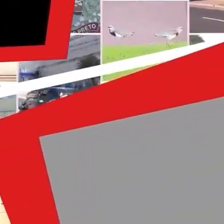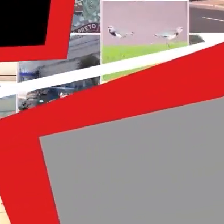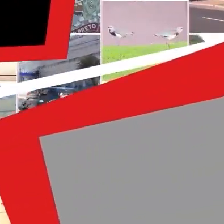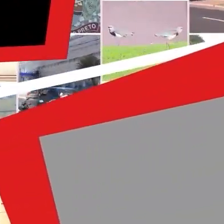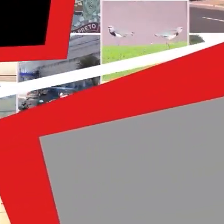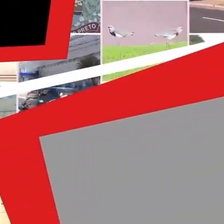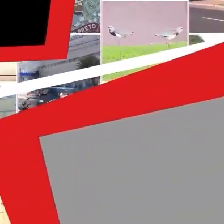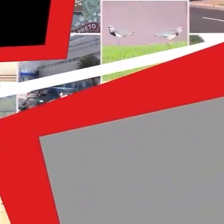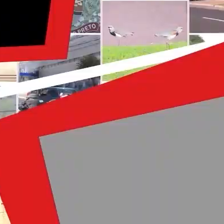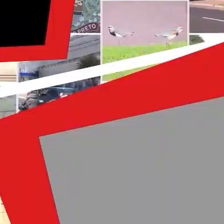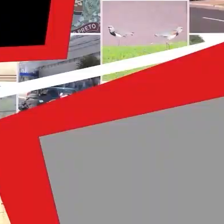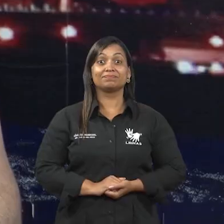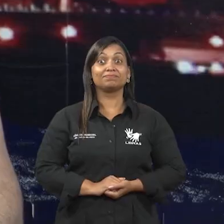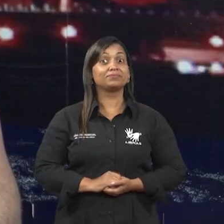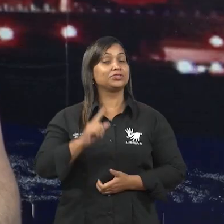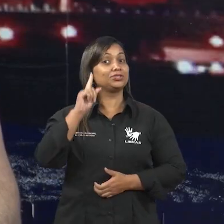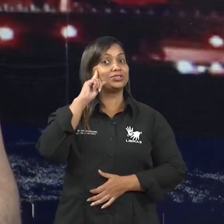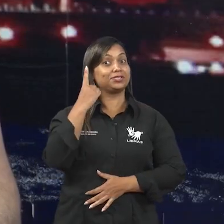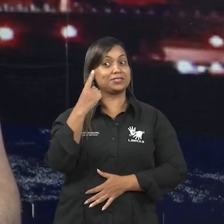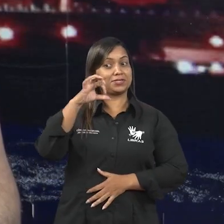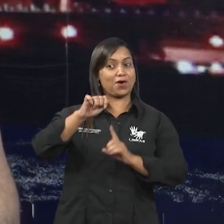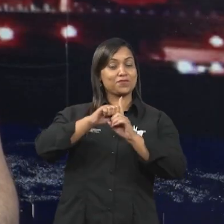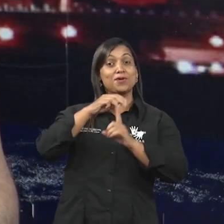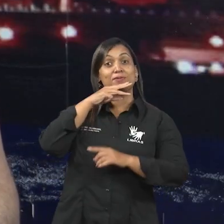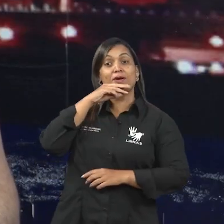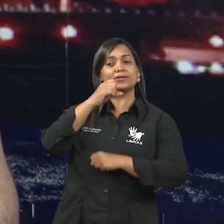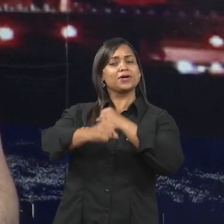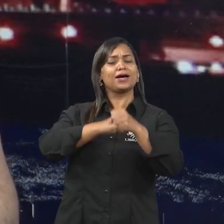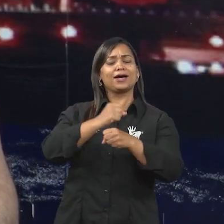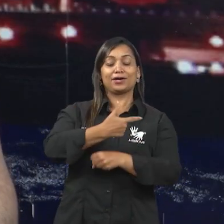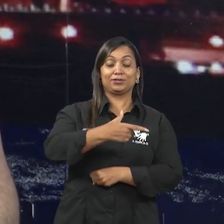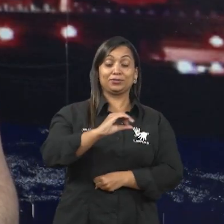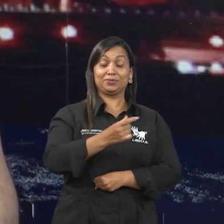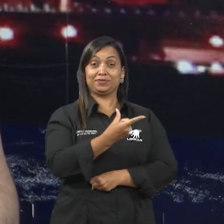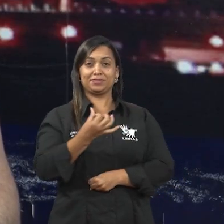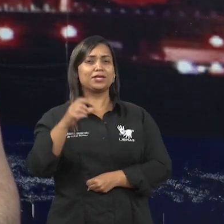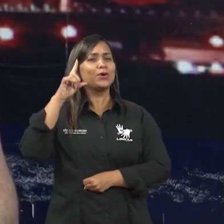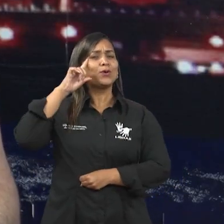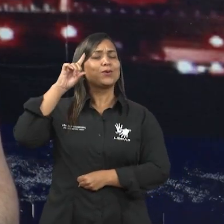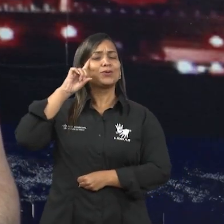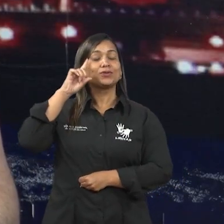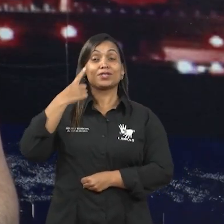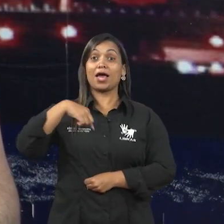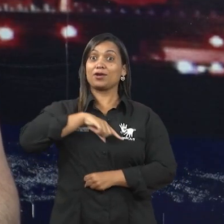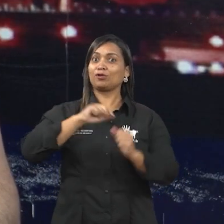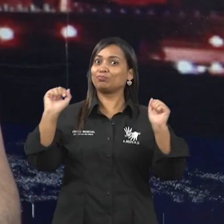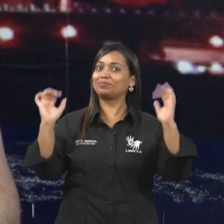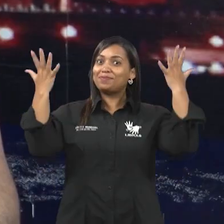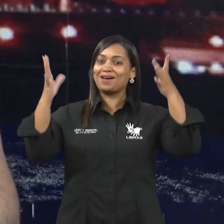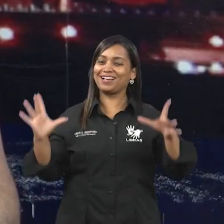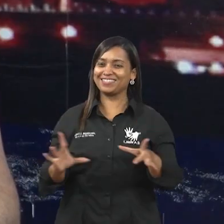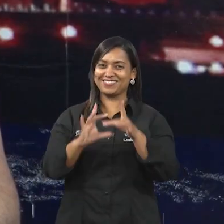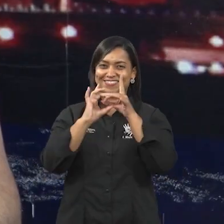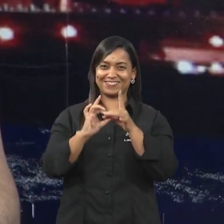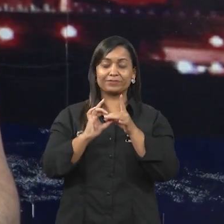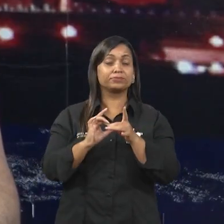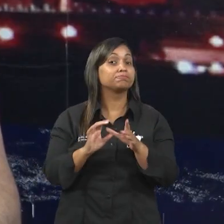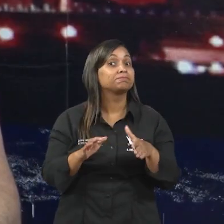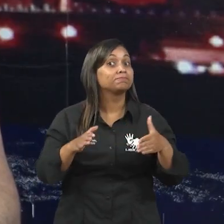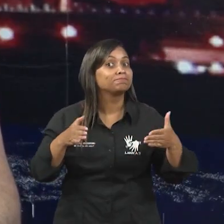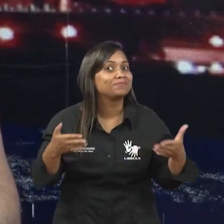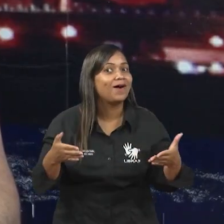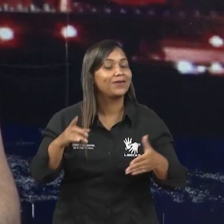19 de março de 2026. uma data que vamos comemorar junto